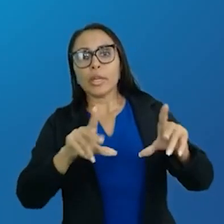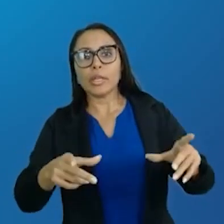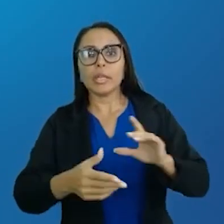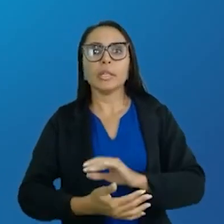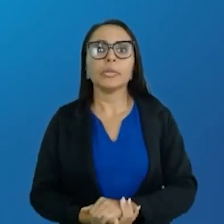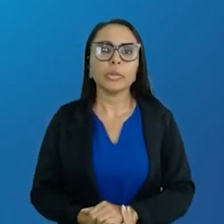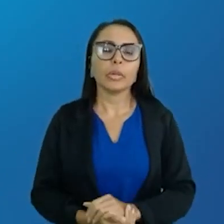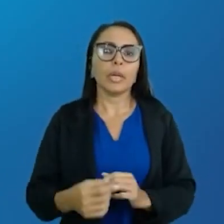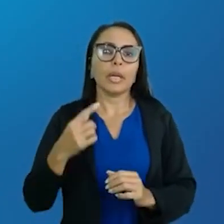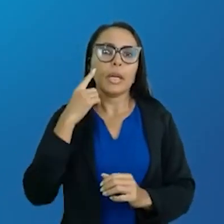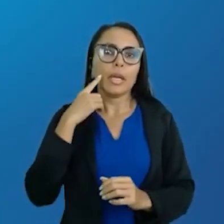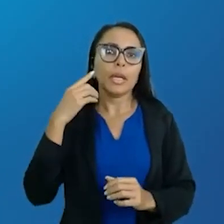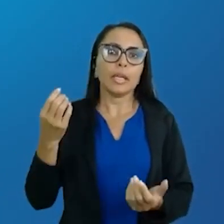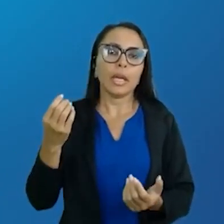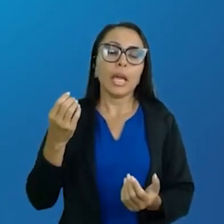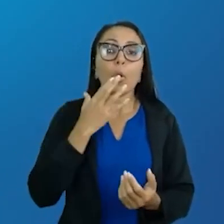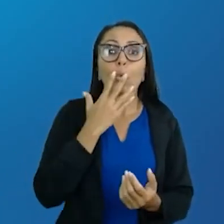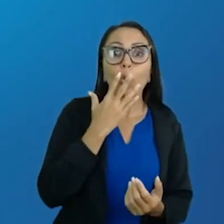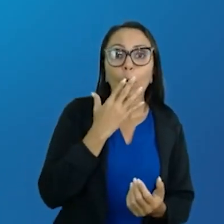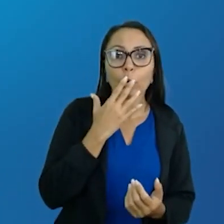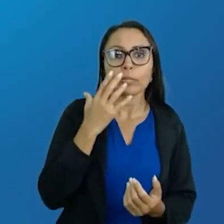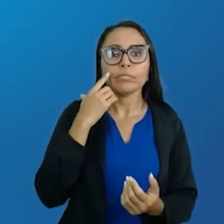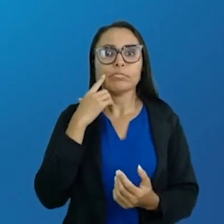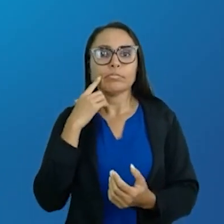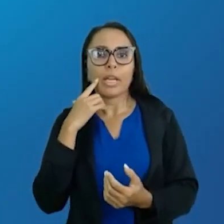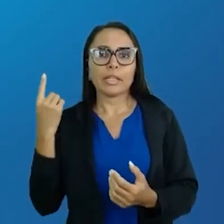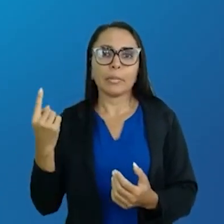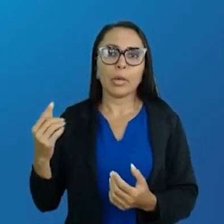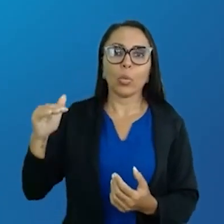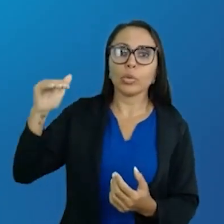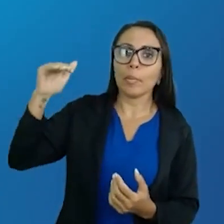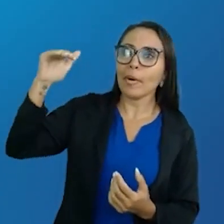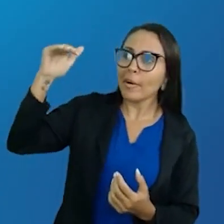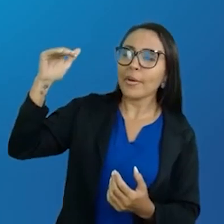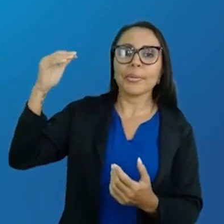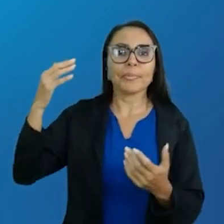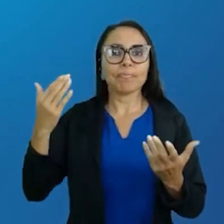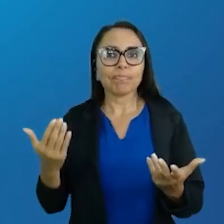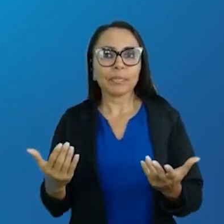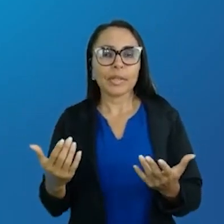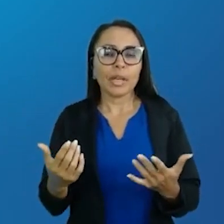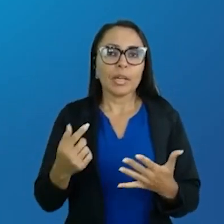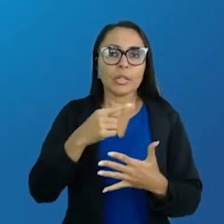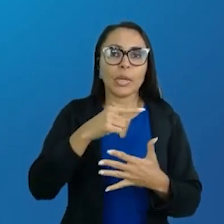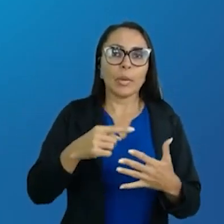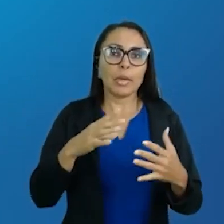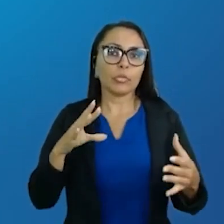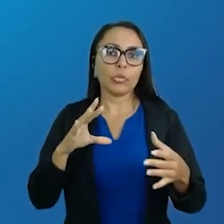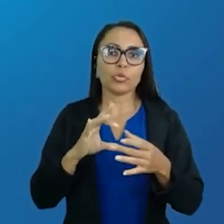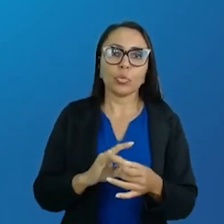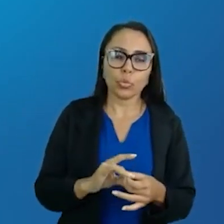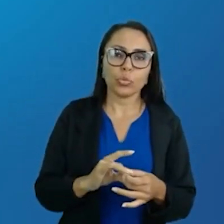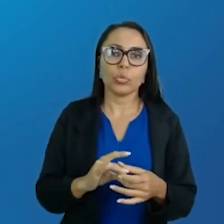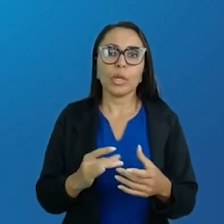caso dos Simpsons, é um elemento das cores, é um elemento do tamanho, são elementos que não necessariamente juntos formariam algo.